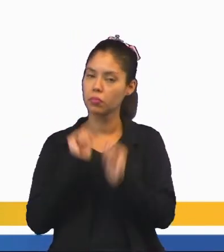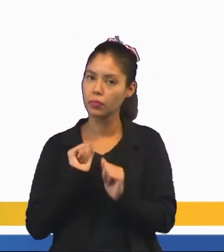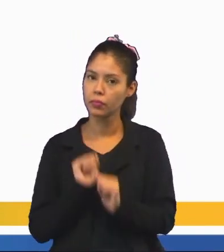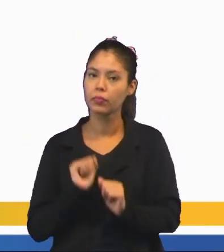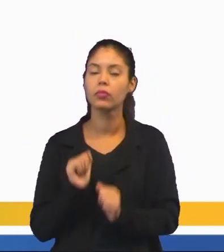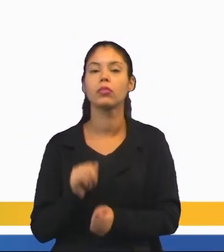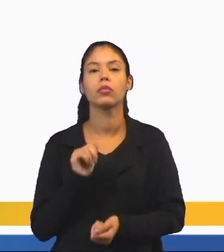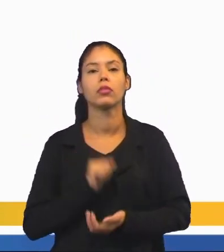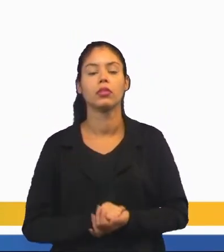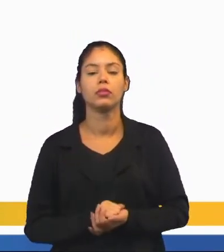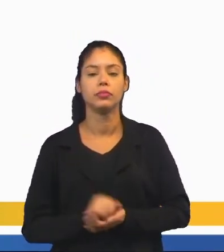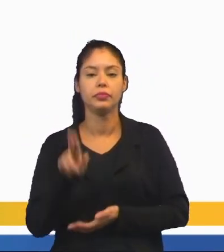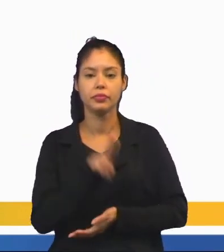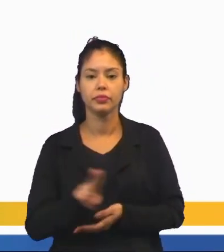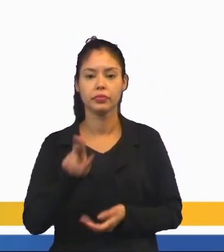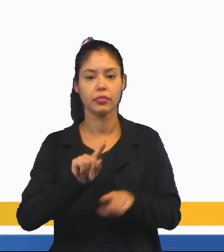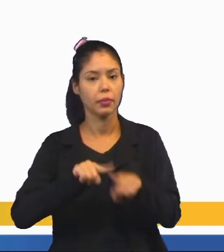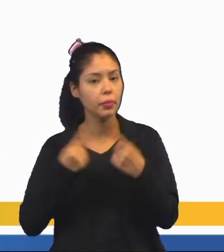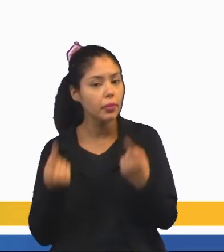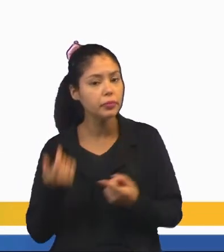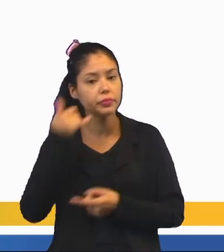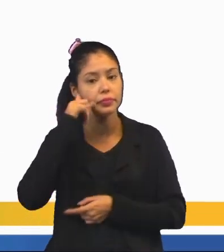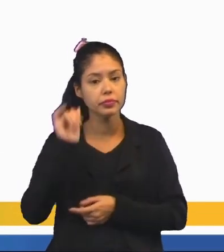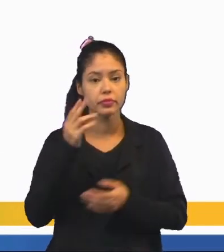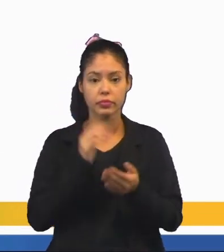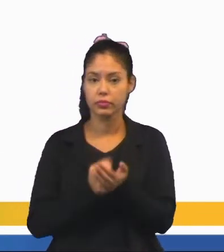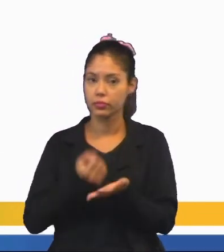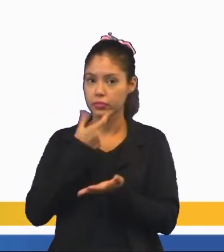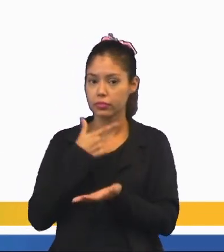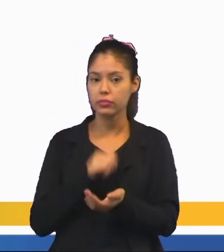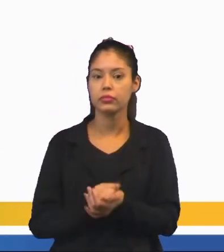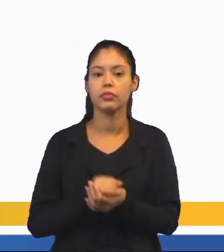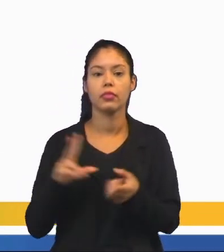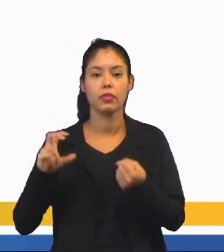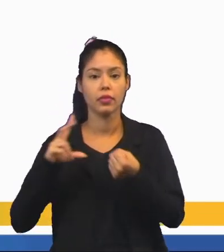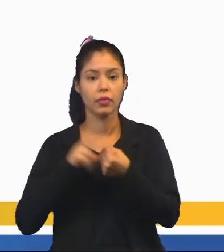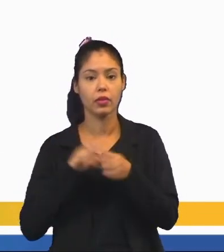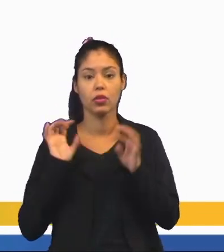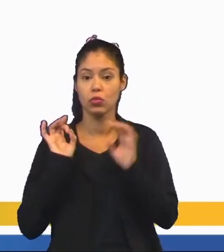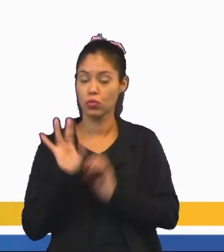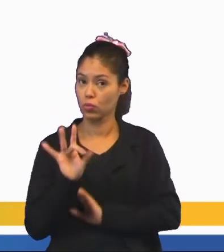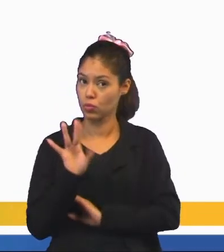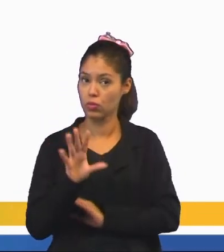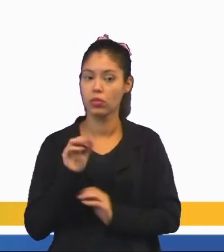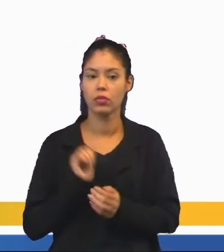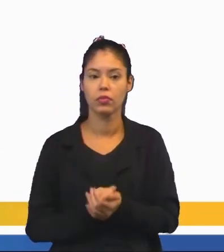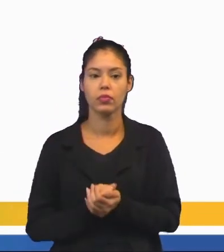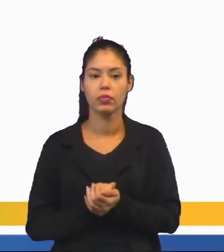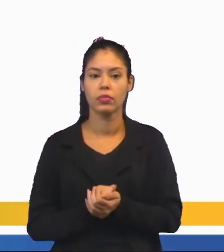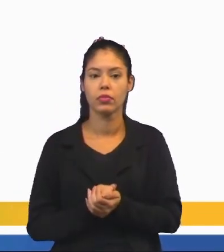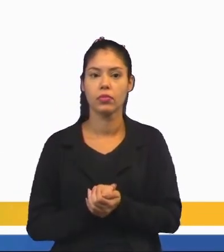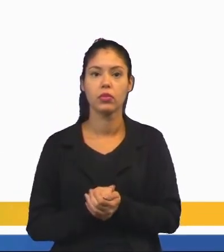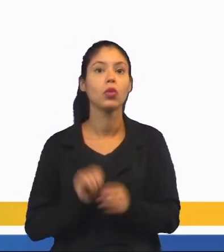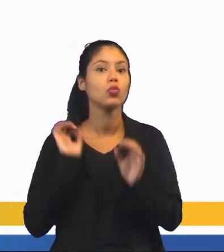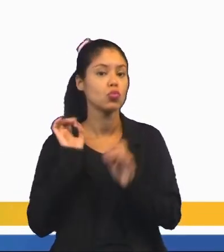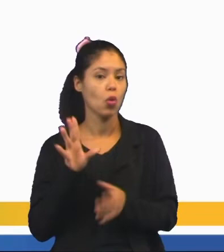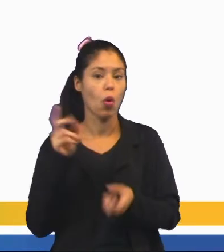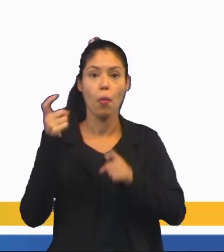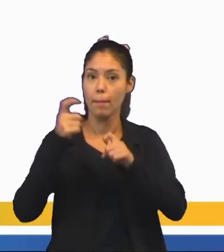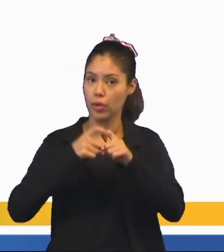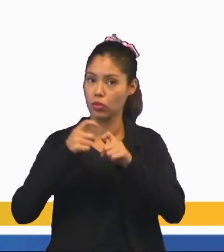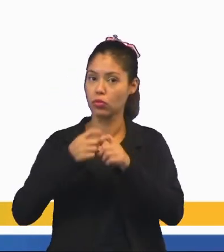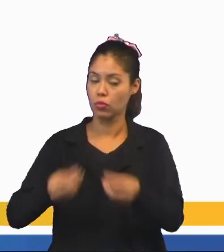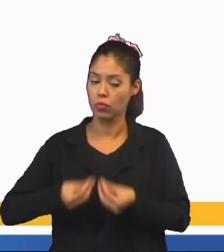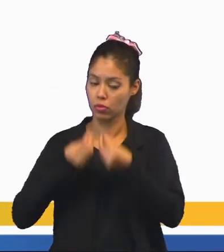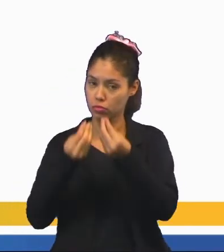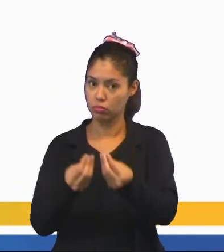podem ser tomados. Porém, os medicamentos antivirais estão disponíveis somente com prescrição médica,